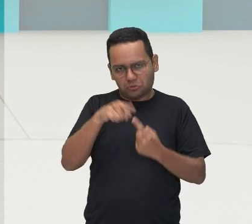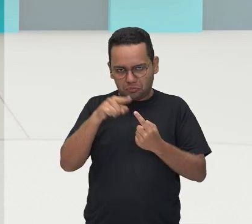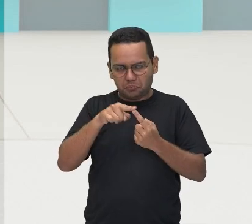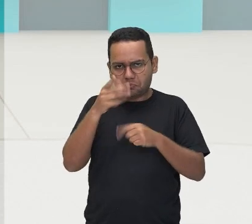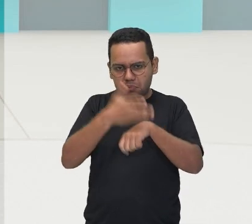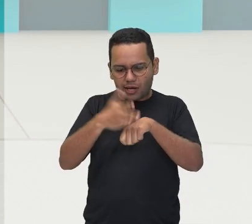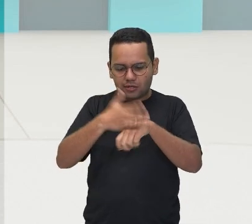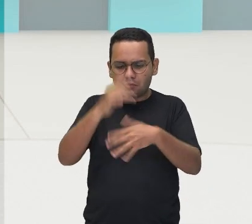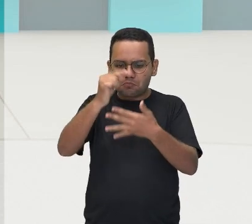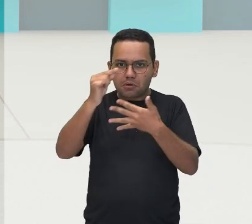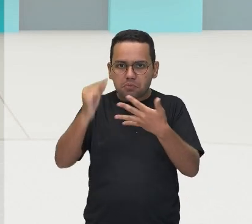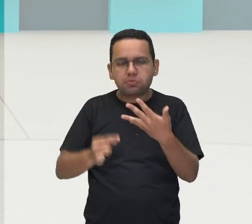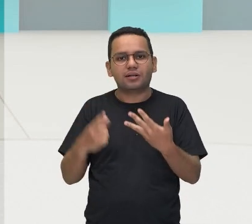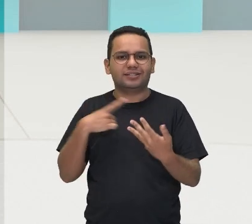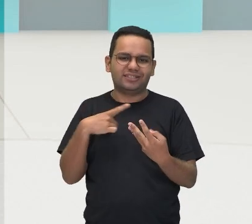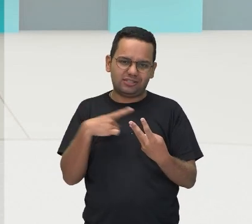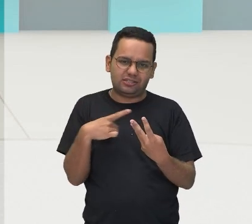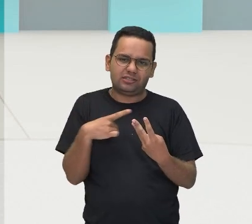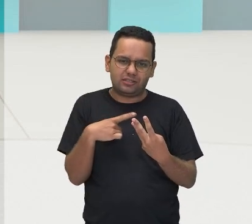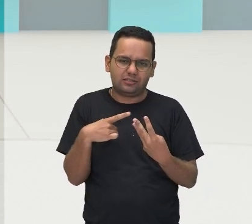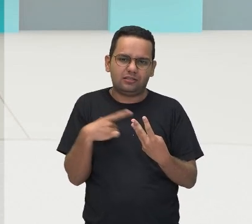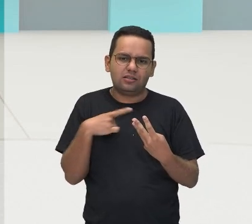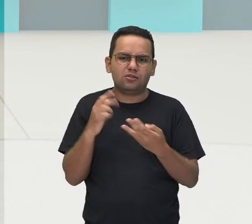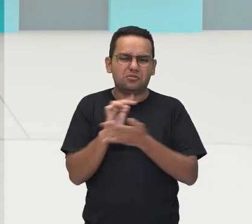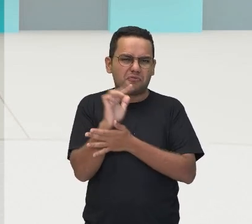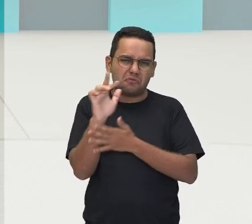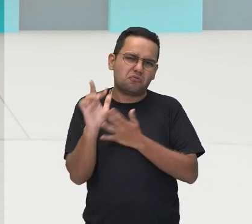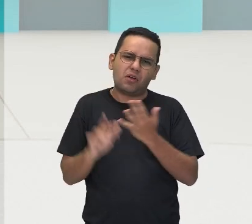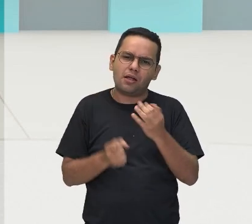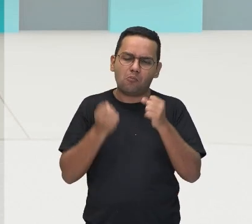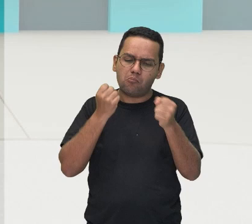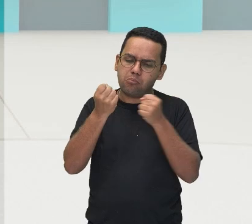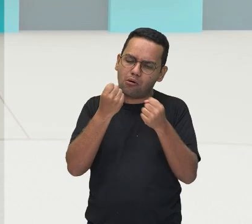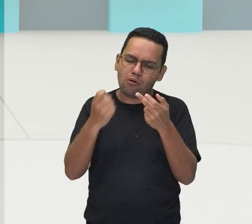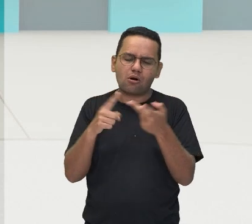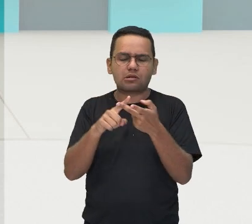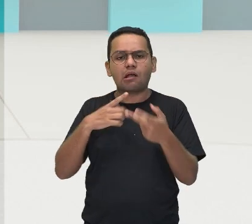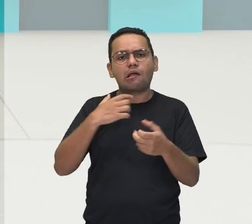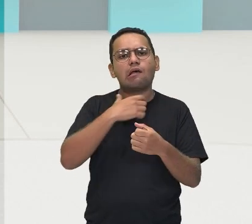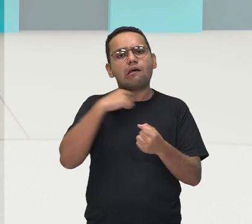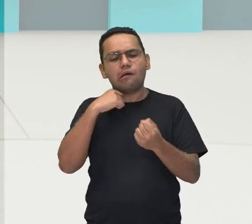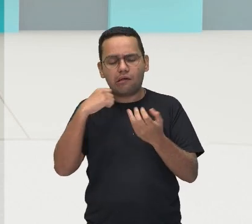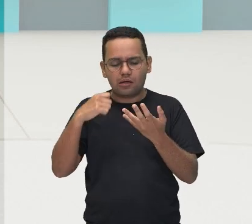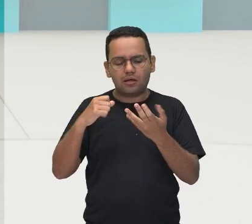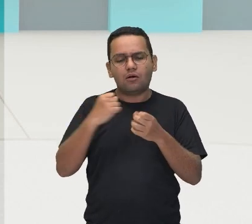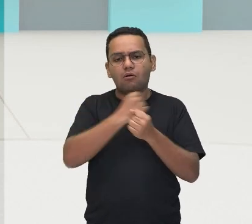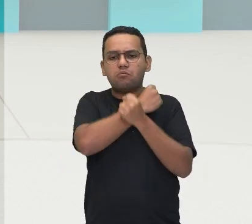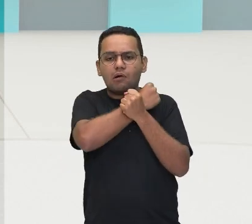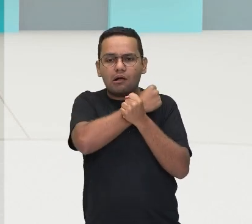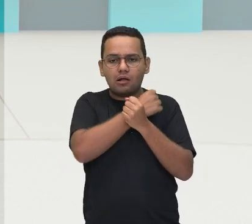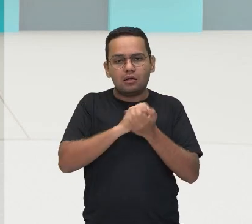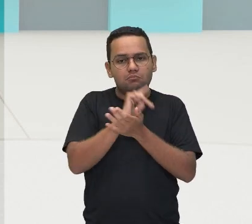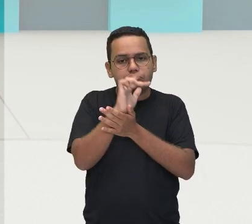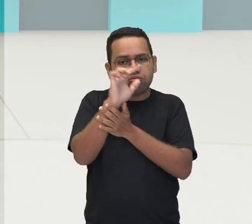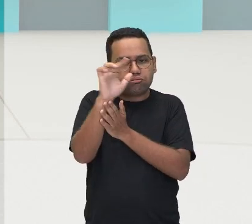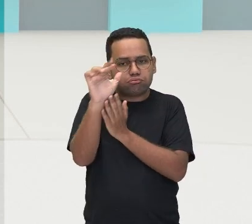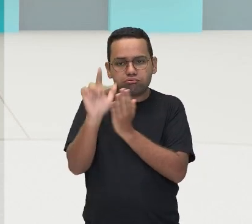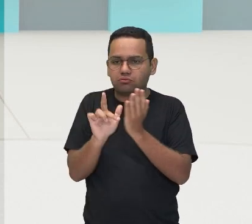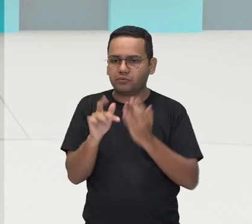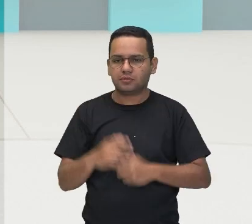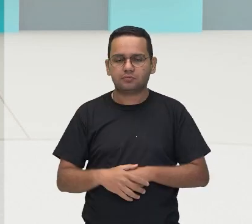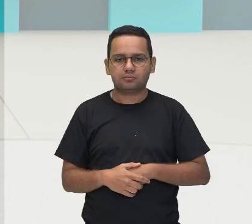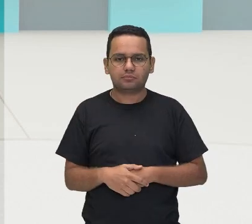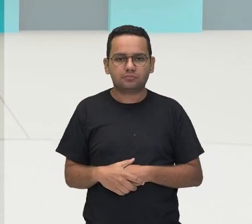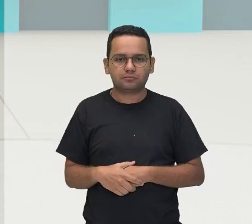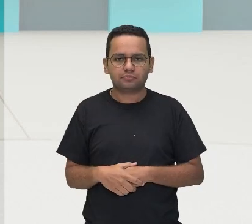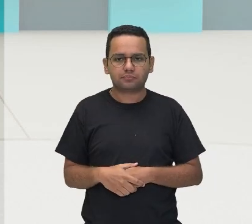do boxe, estrangulamento, chutes, golpes e técnicas de travamento das articulações. Então